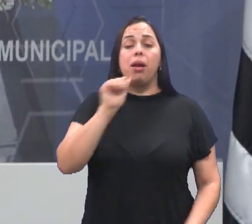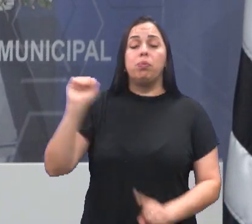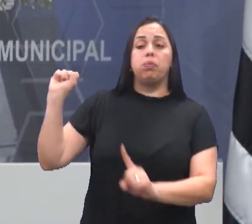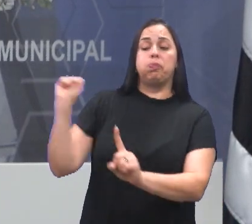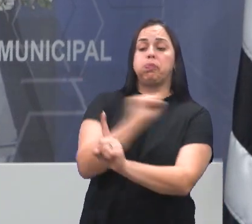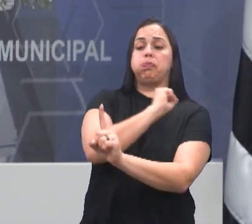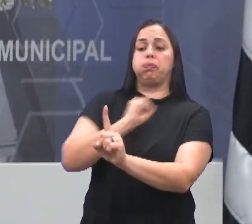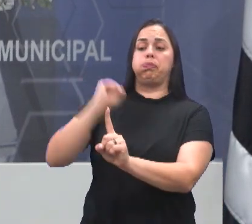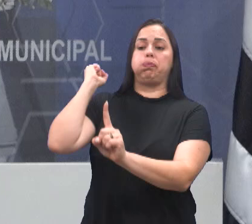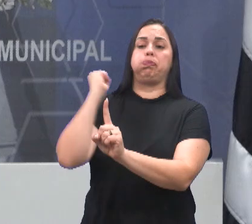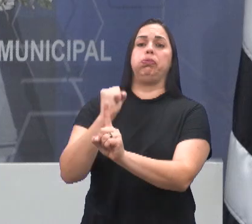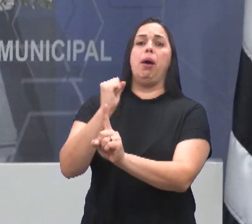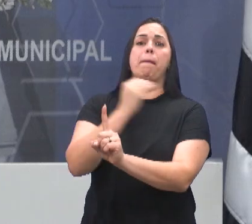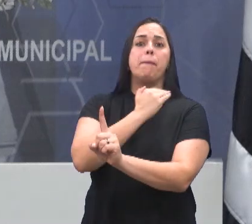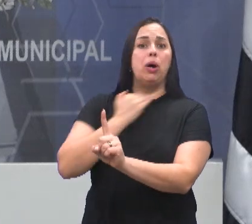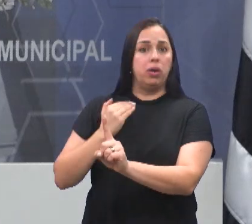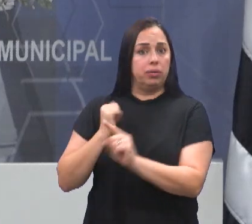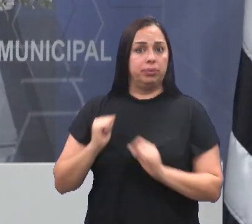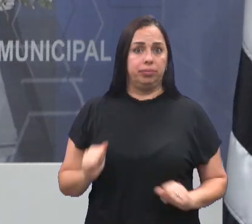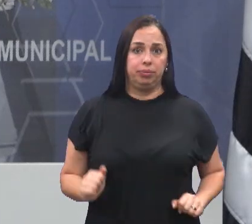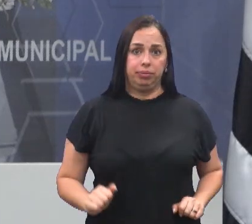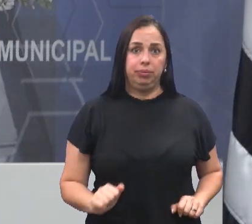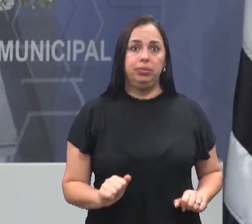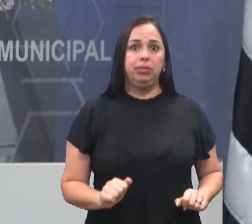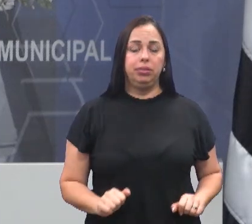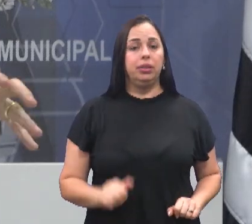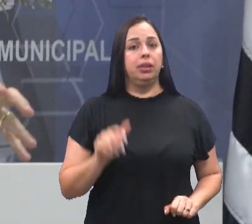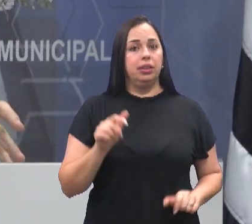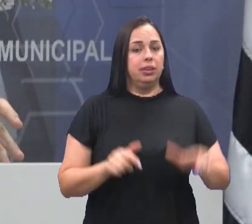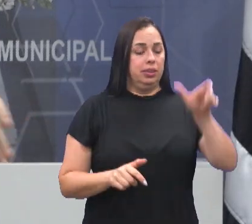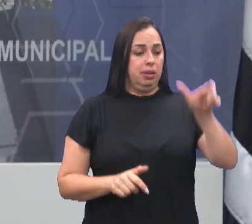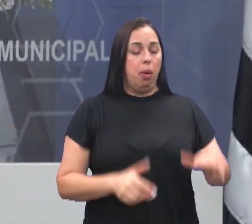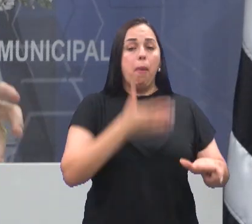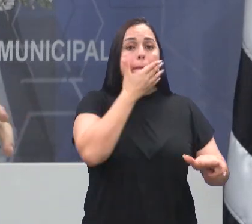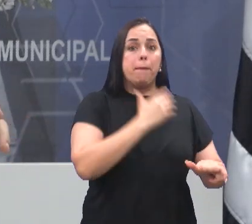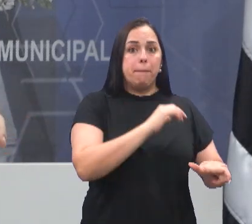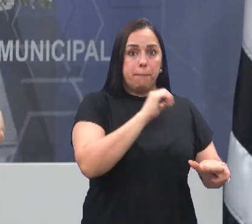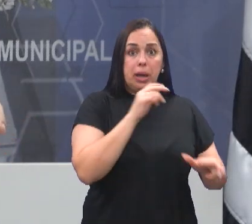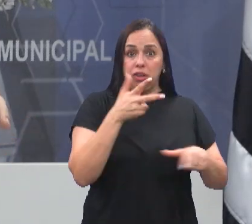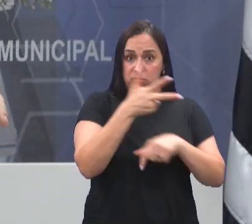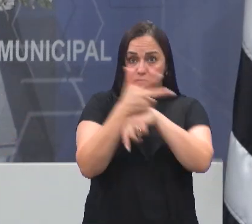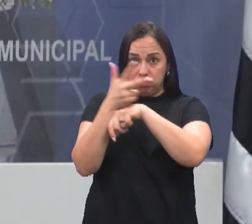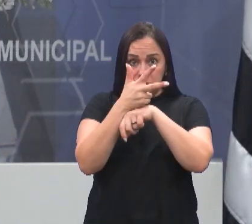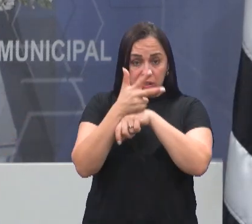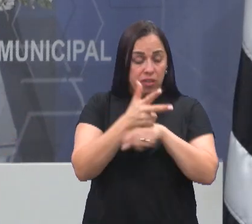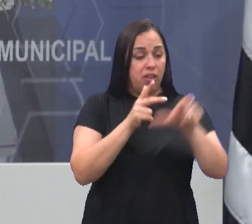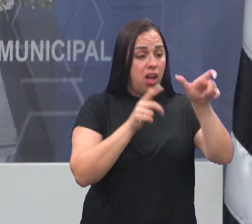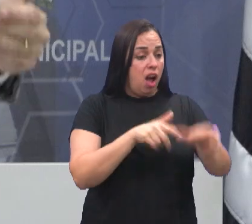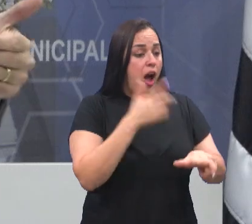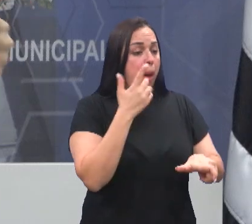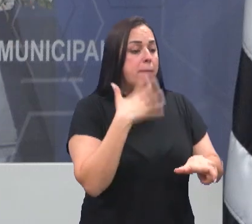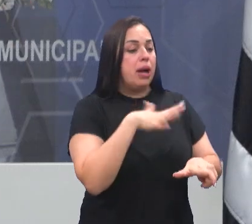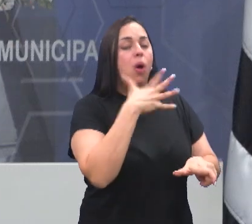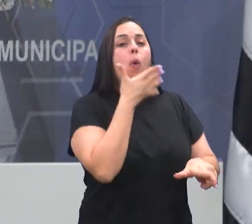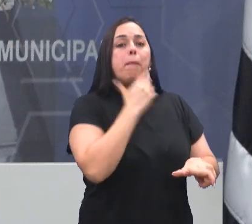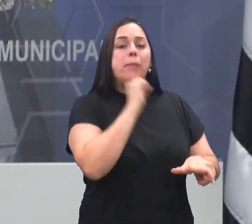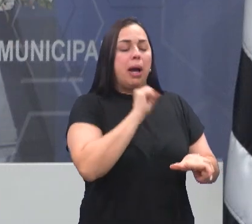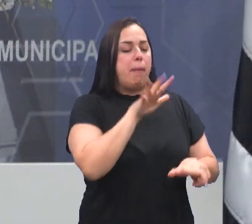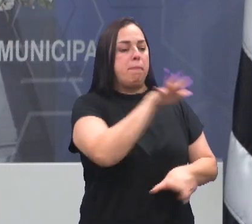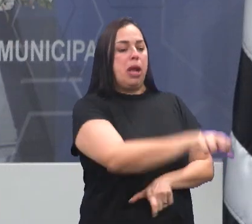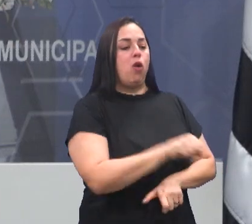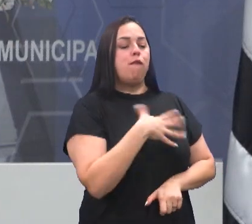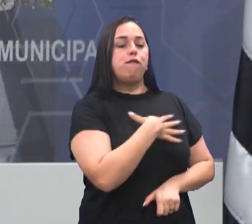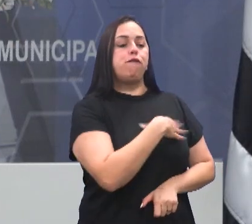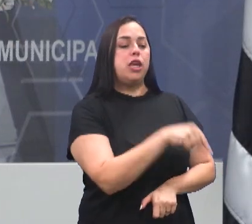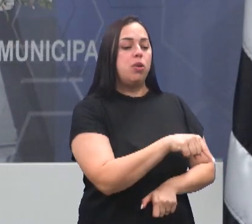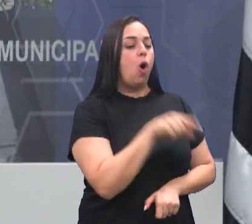gente acabou de ver um vídeo que o pai colocou a criança de 6 anos para ver ele batendo na mãe, depois matando a